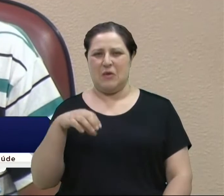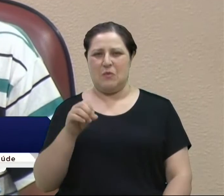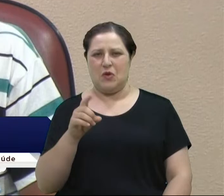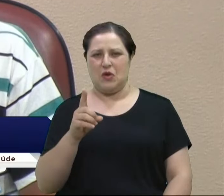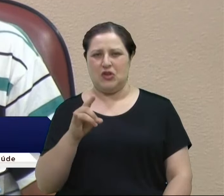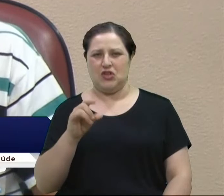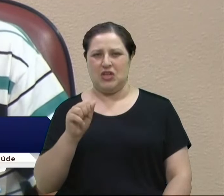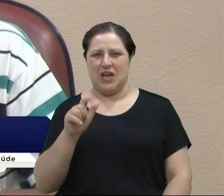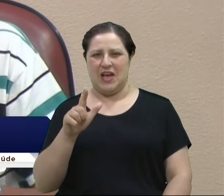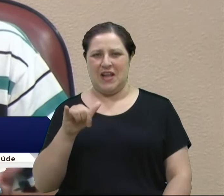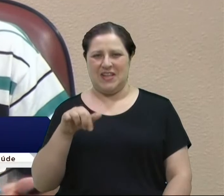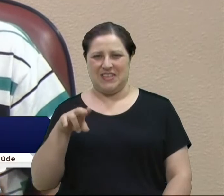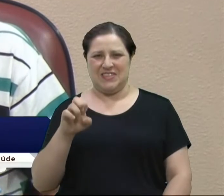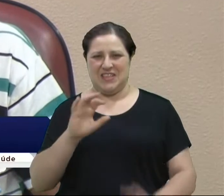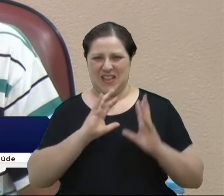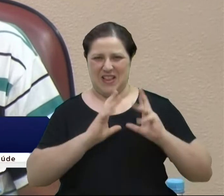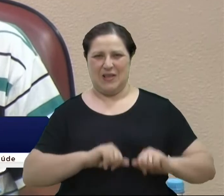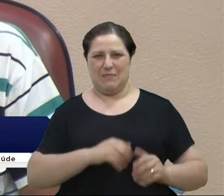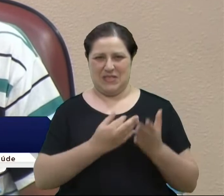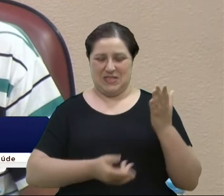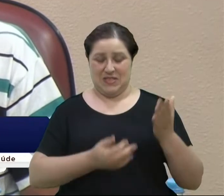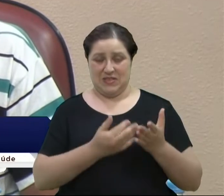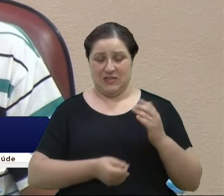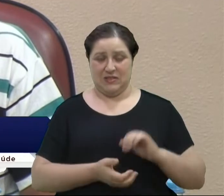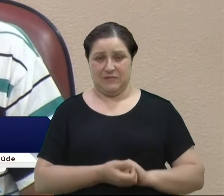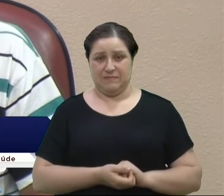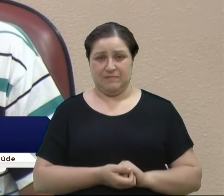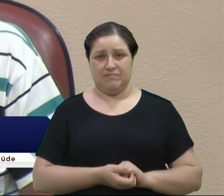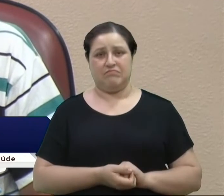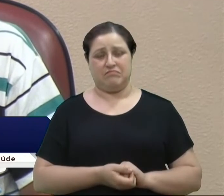Hospital Geral, isso é discutido com a 5ª Coordenação de